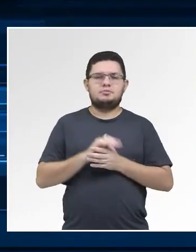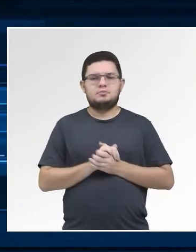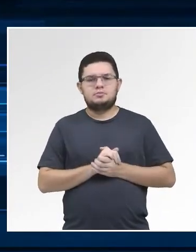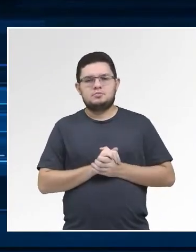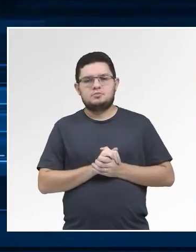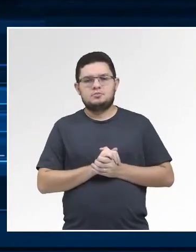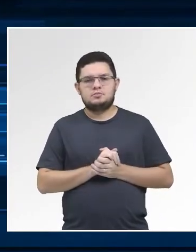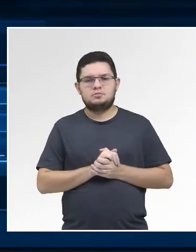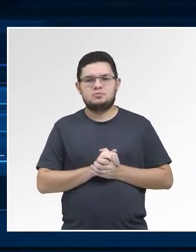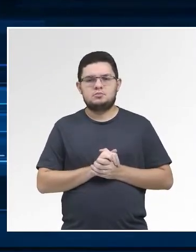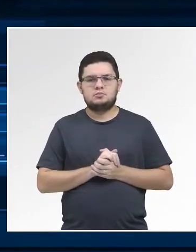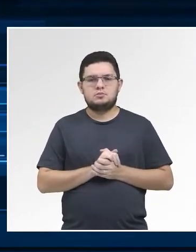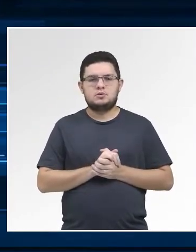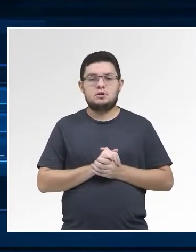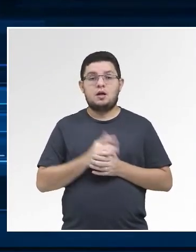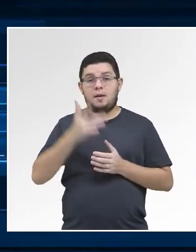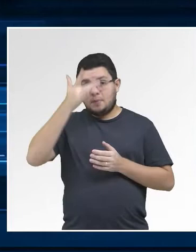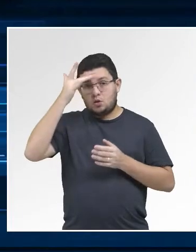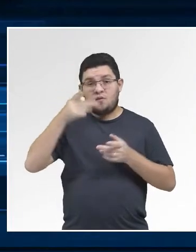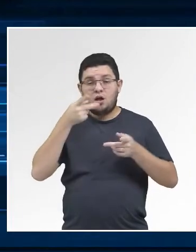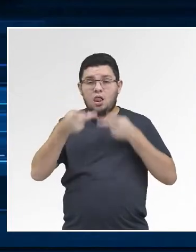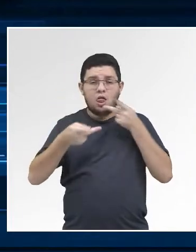Garrulous, alguém que fala demais.